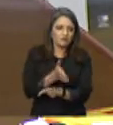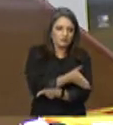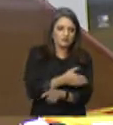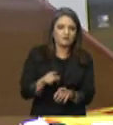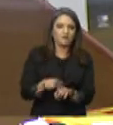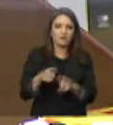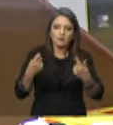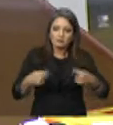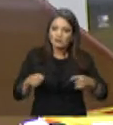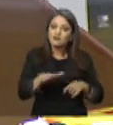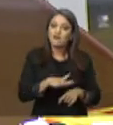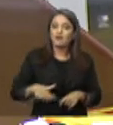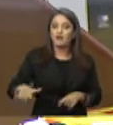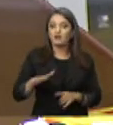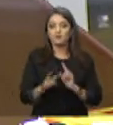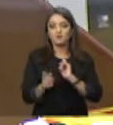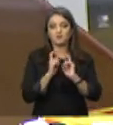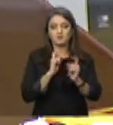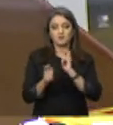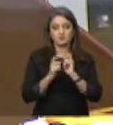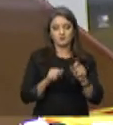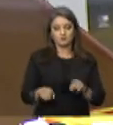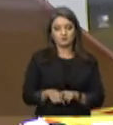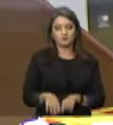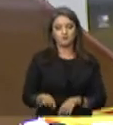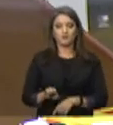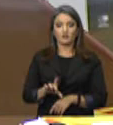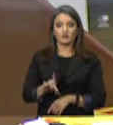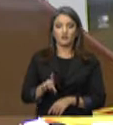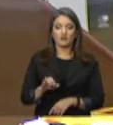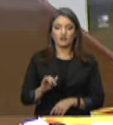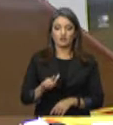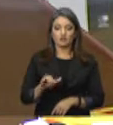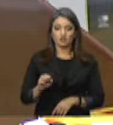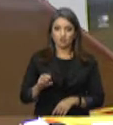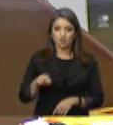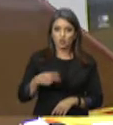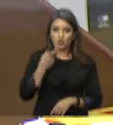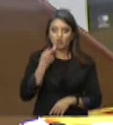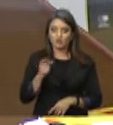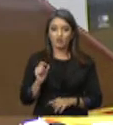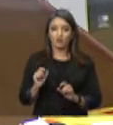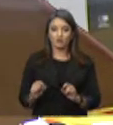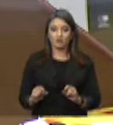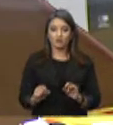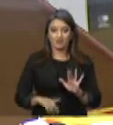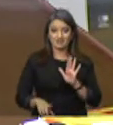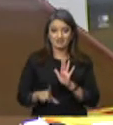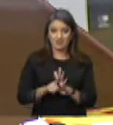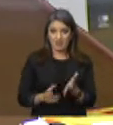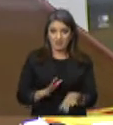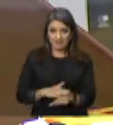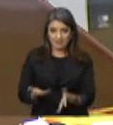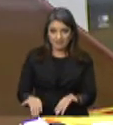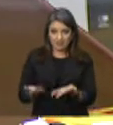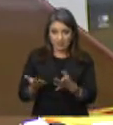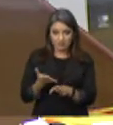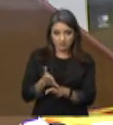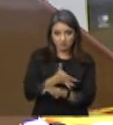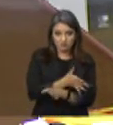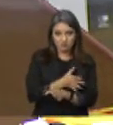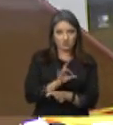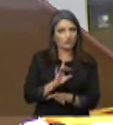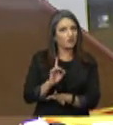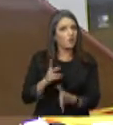âmbito das sanções administrativas Edilson Pereira Nobre Júnior por seu turno observa que a retroação da norma mais benéfica apenas não